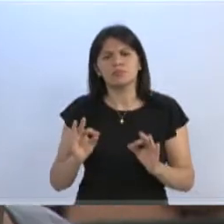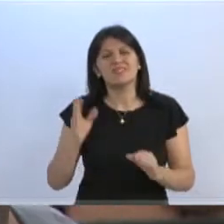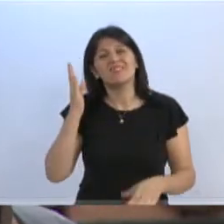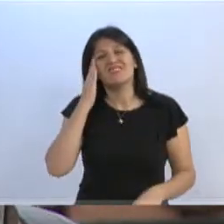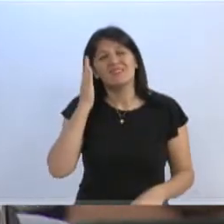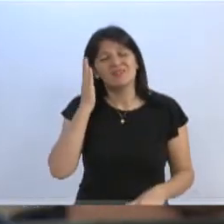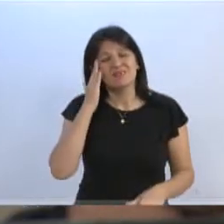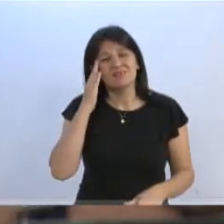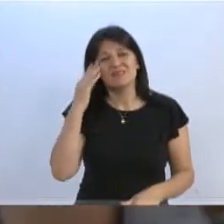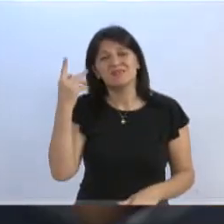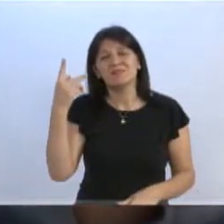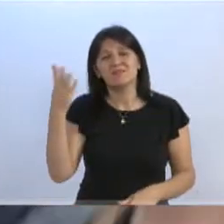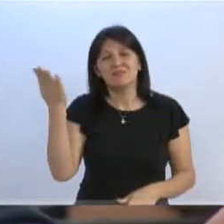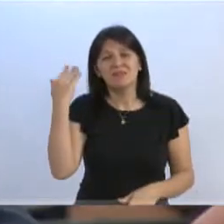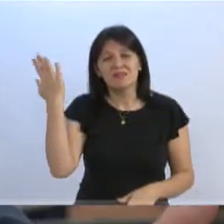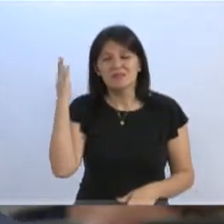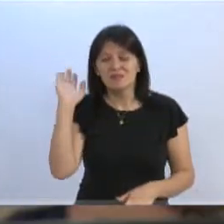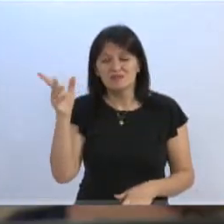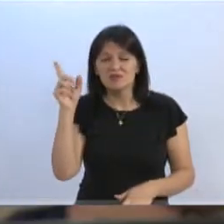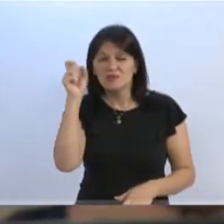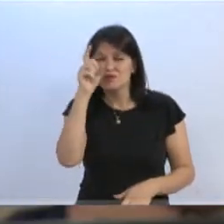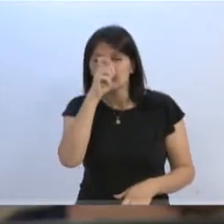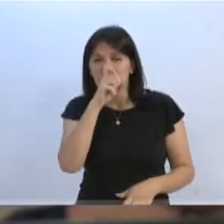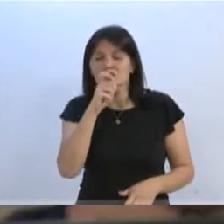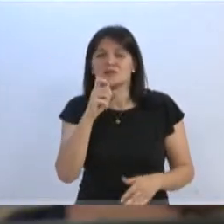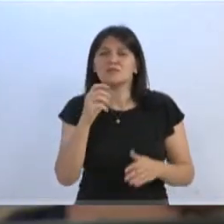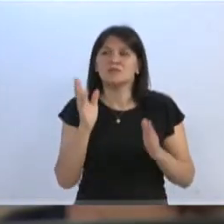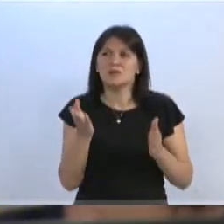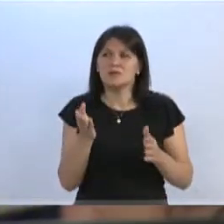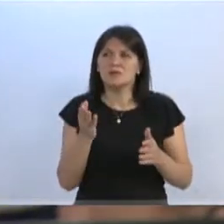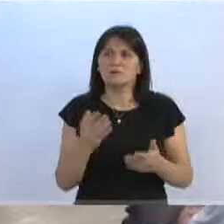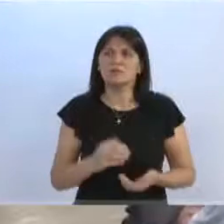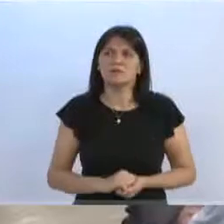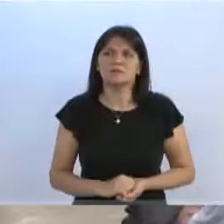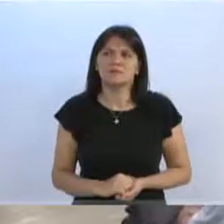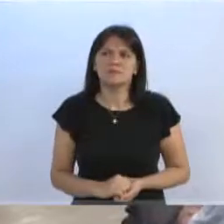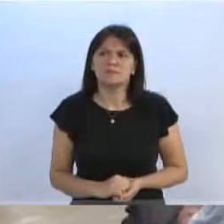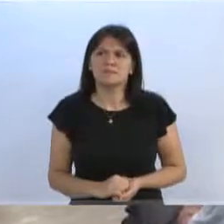sua época, é uma dificuldade agora da época do...